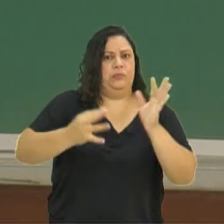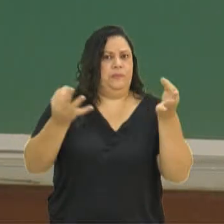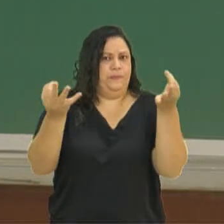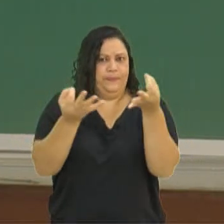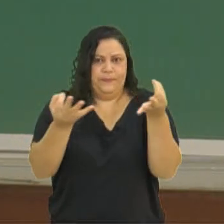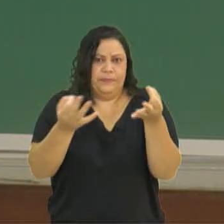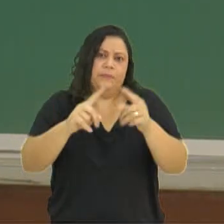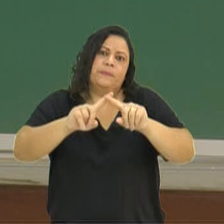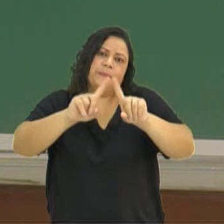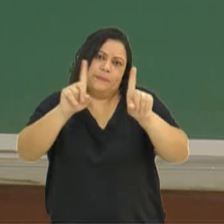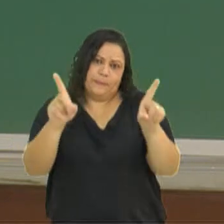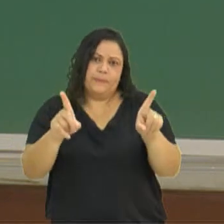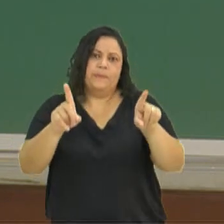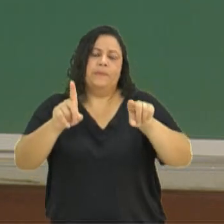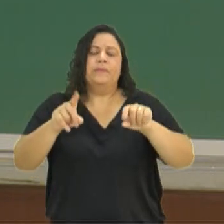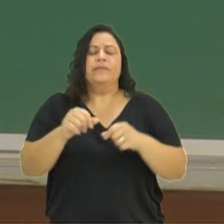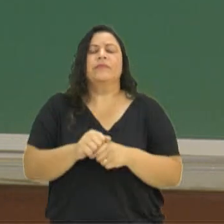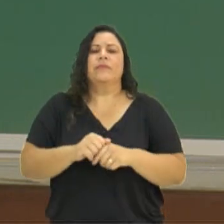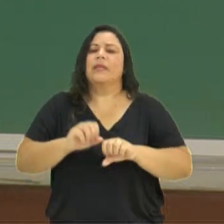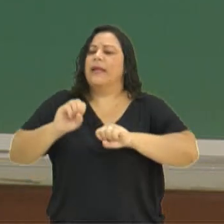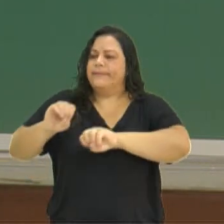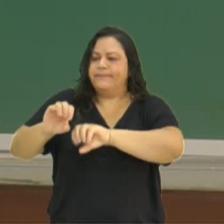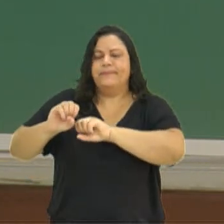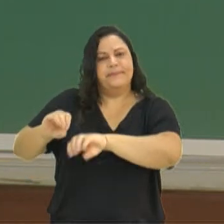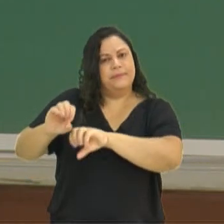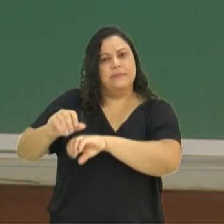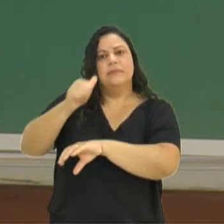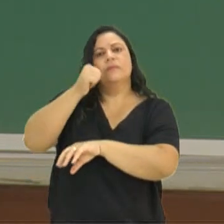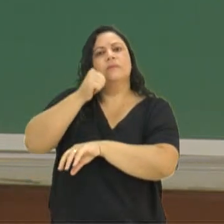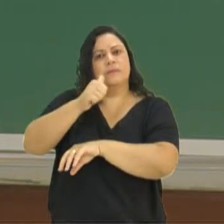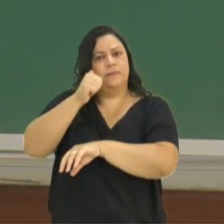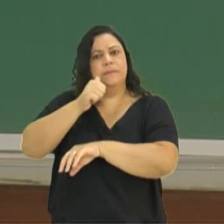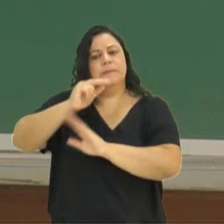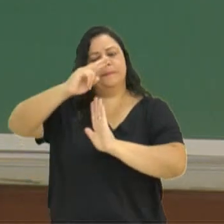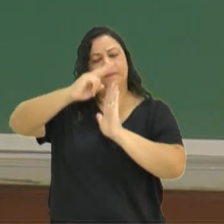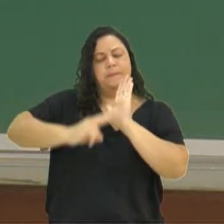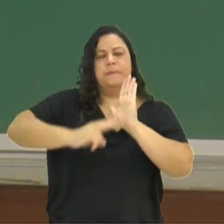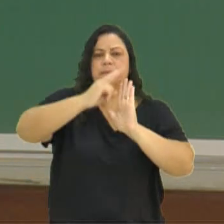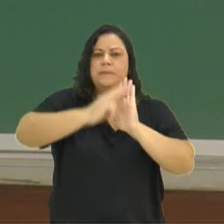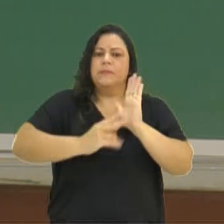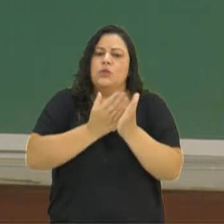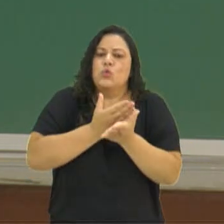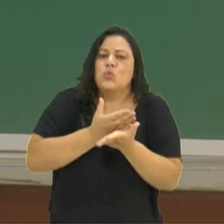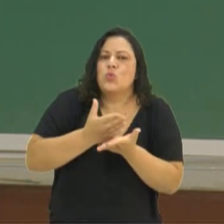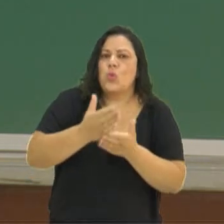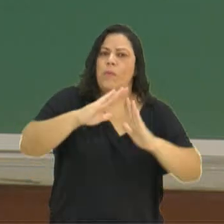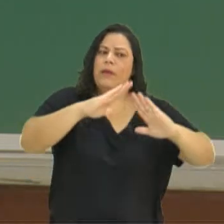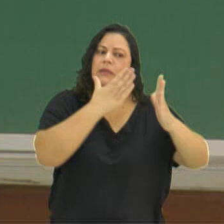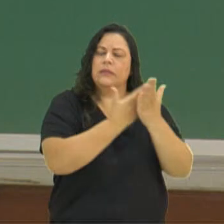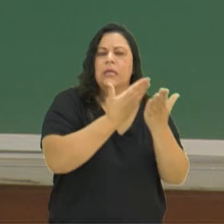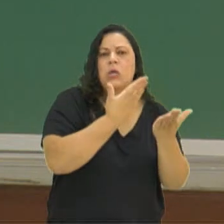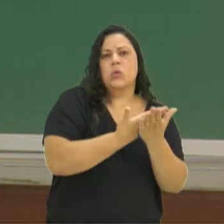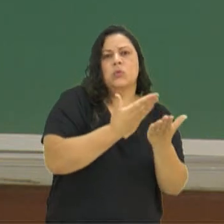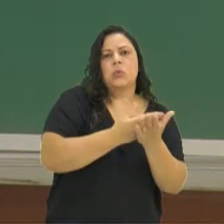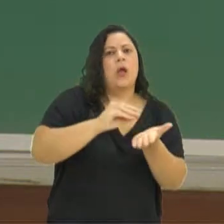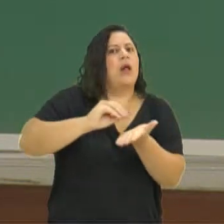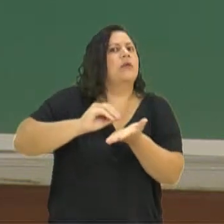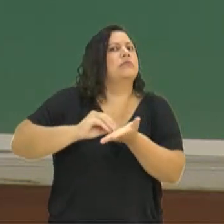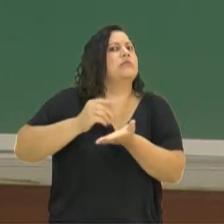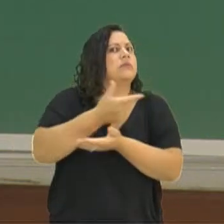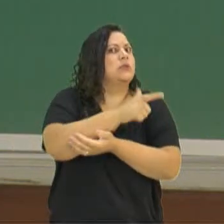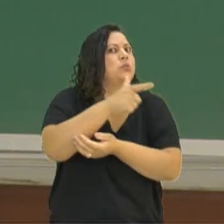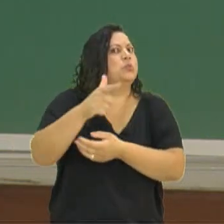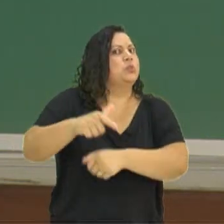nunca tivesse aprendido a ler, se não fosse esse personagem. No princípio, na escola, confundiam a falta dela de educação com uma falta